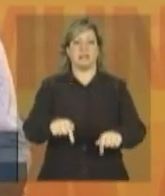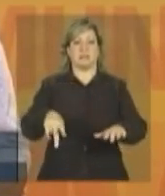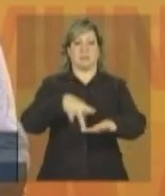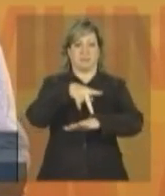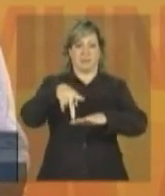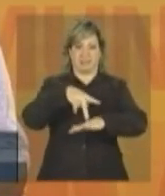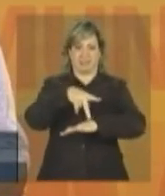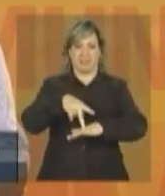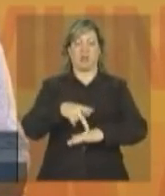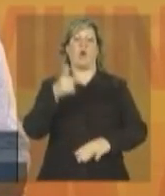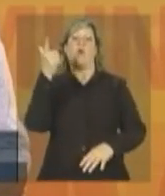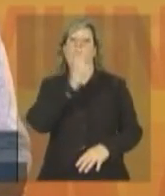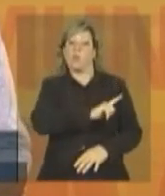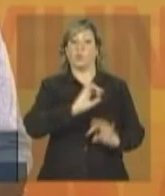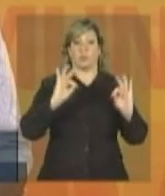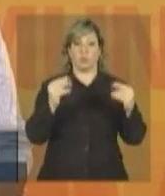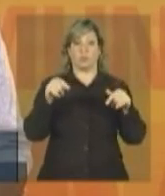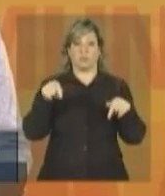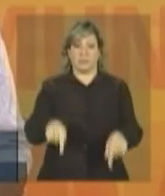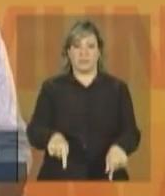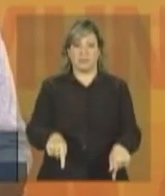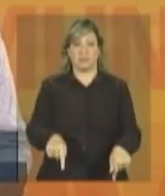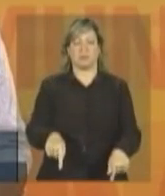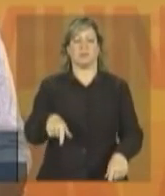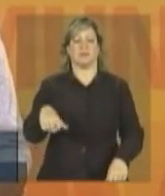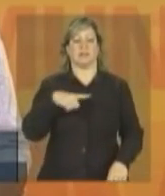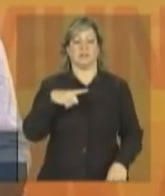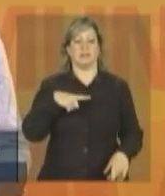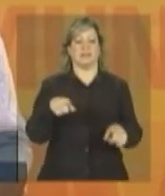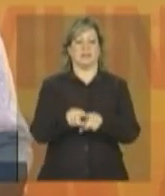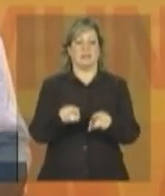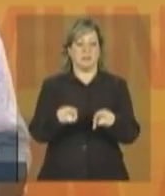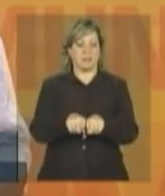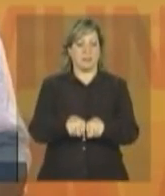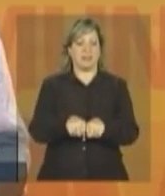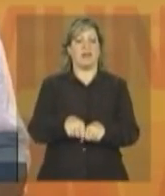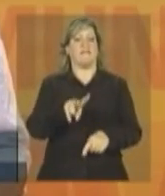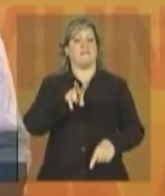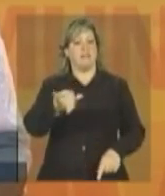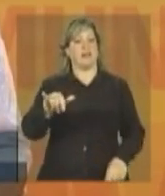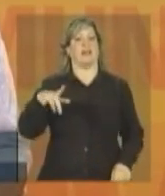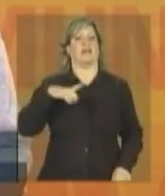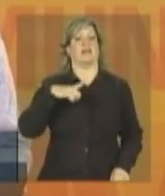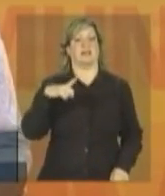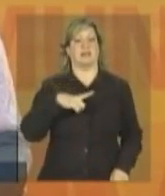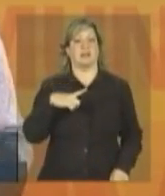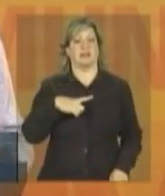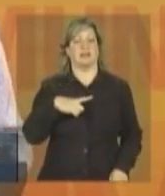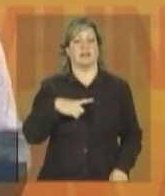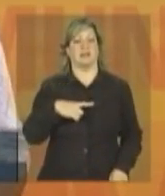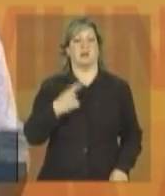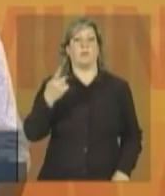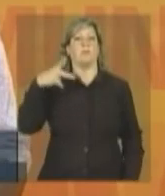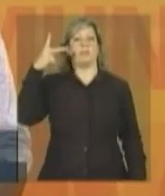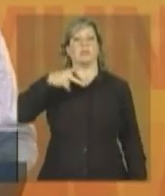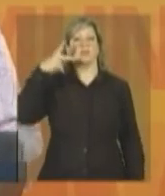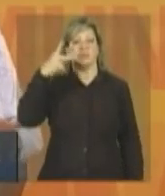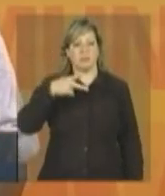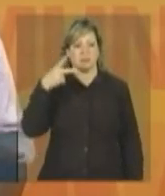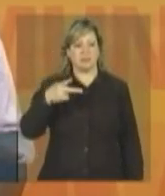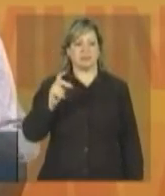país que conseguiu tudo isso, ele também vai ter uma política